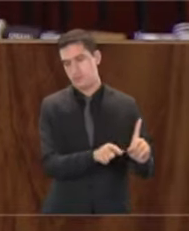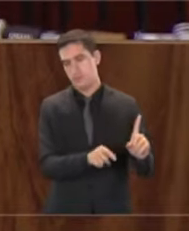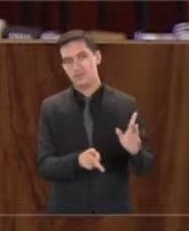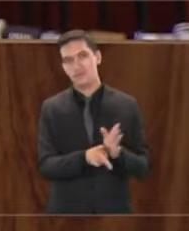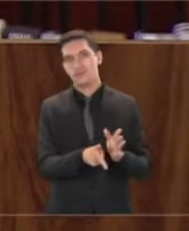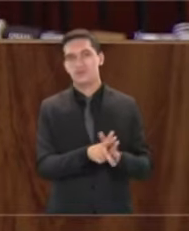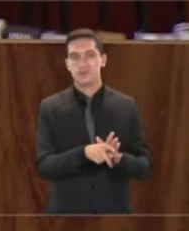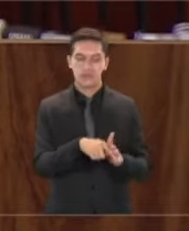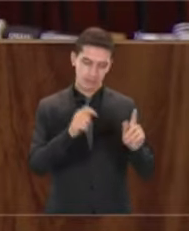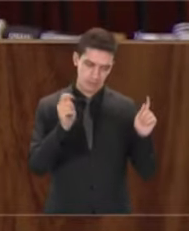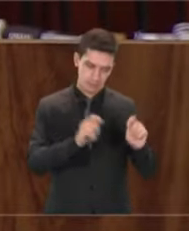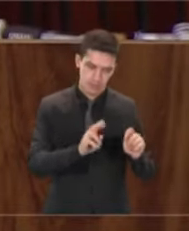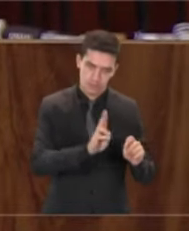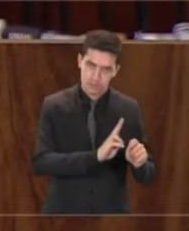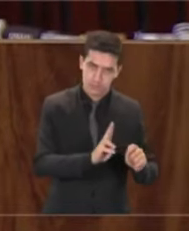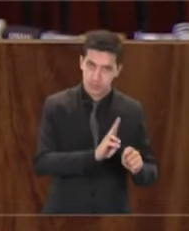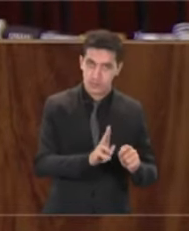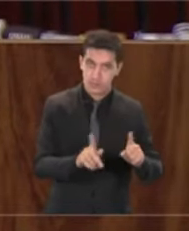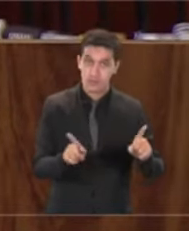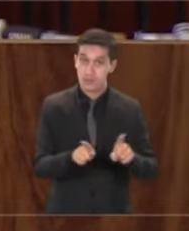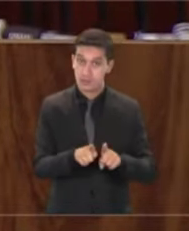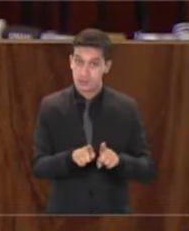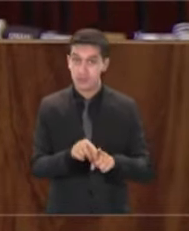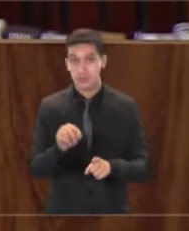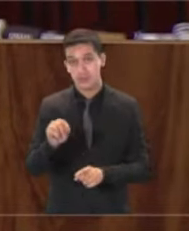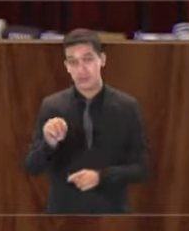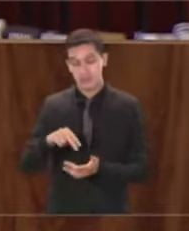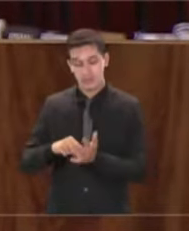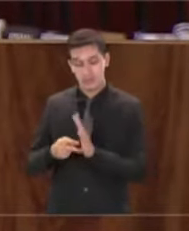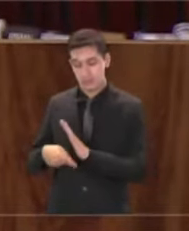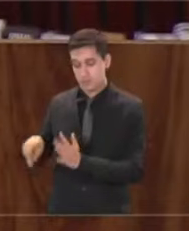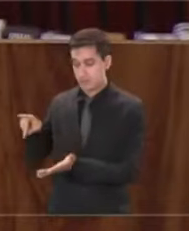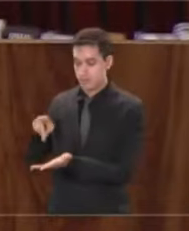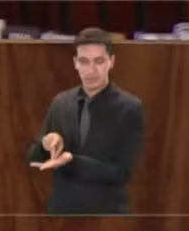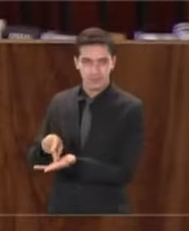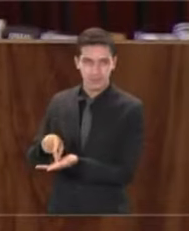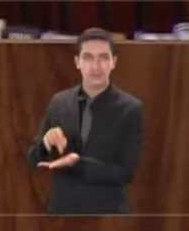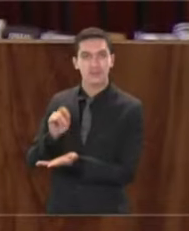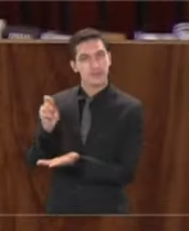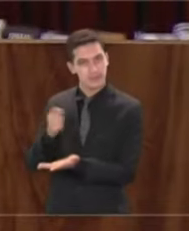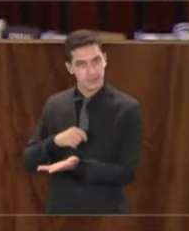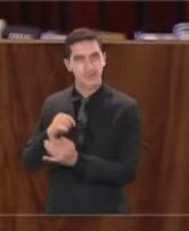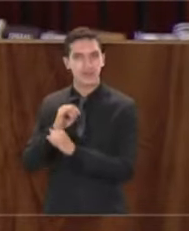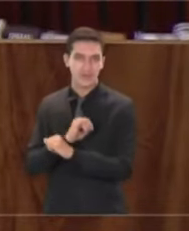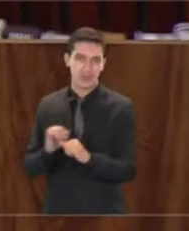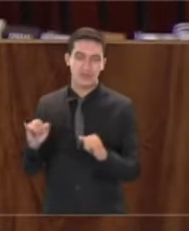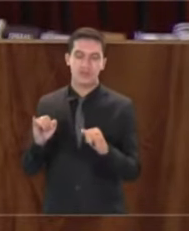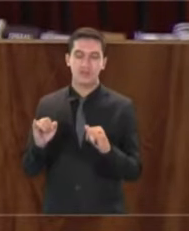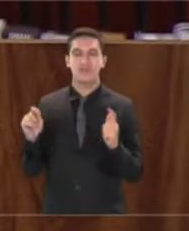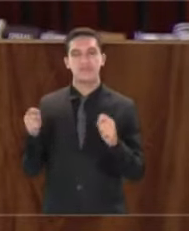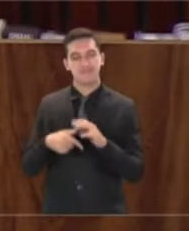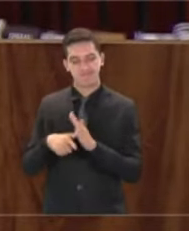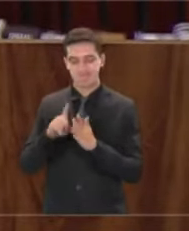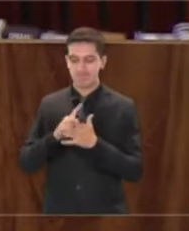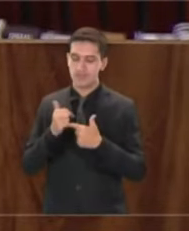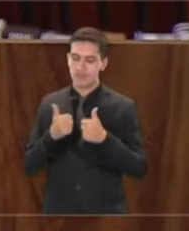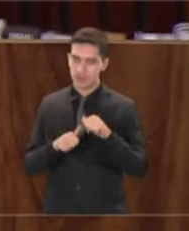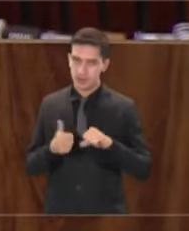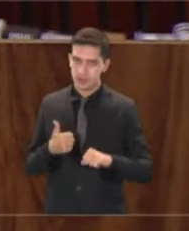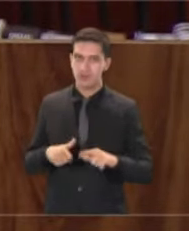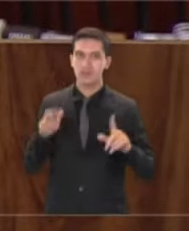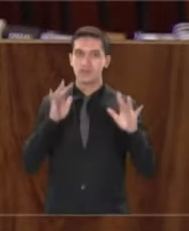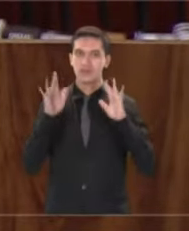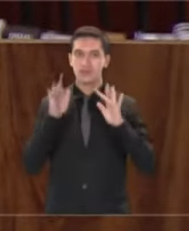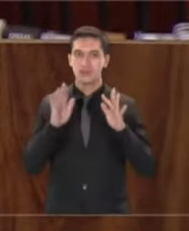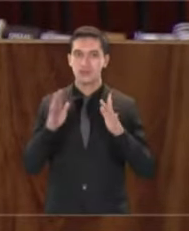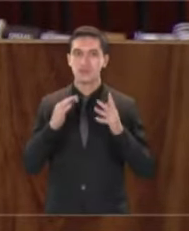e tolerante, e o que é fato, a ser objetivamente avaliado,